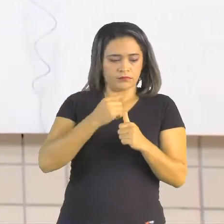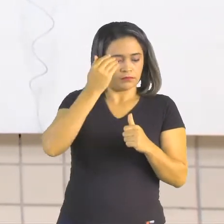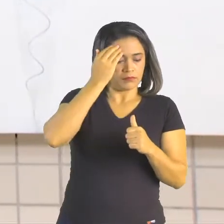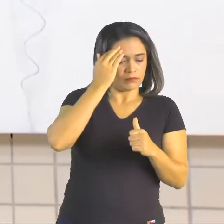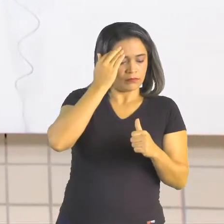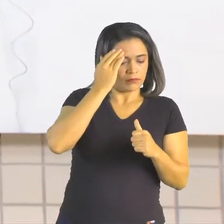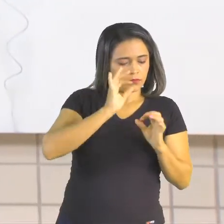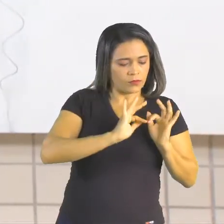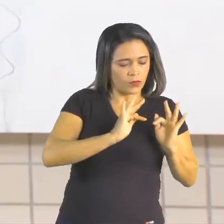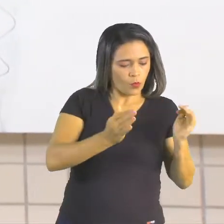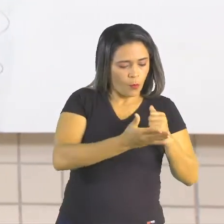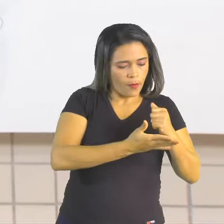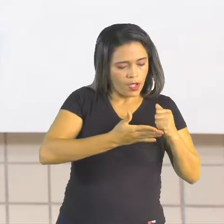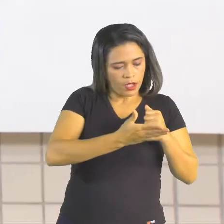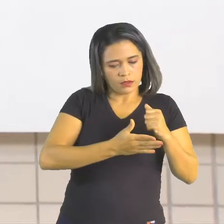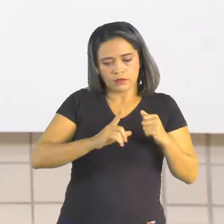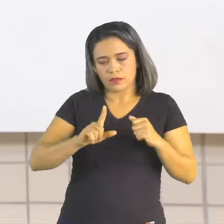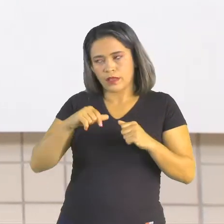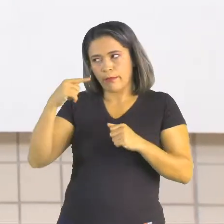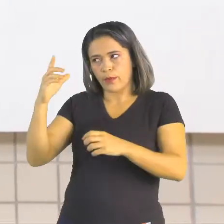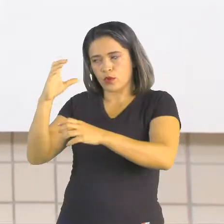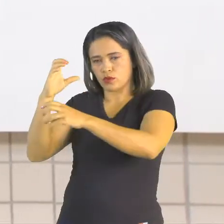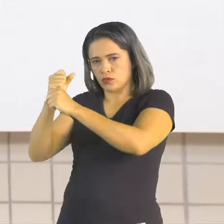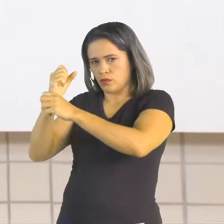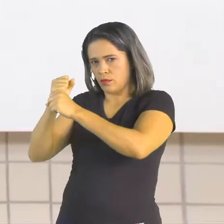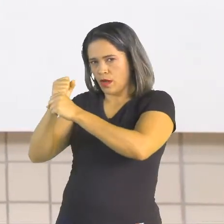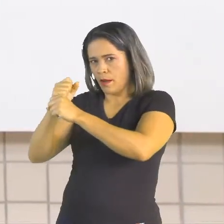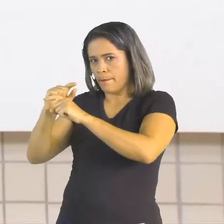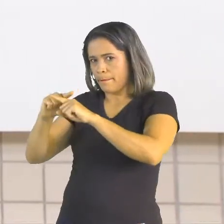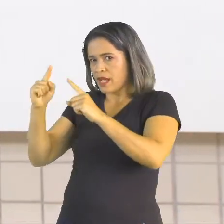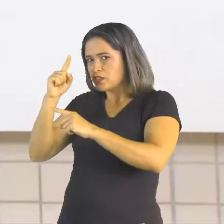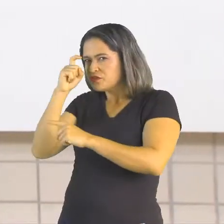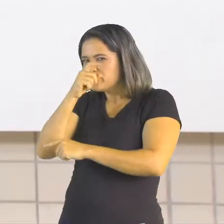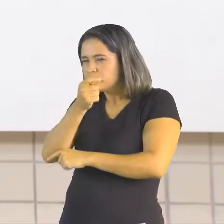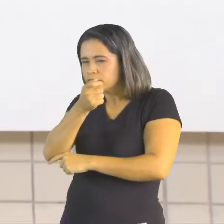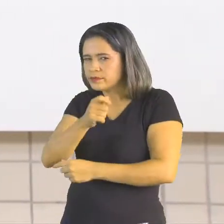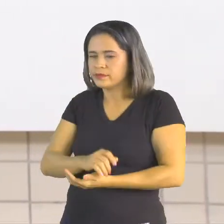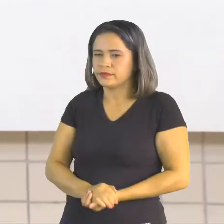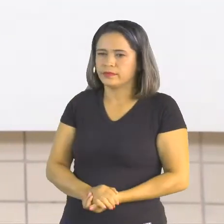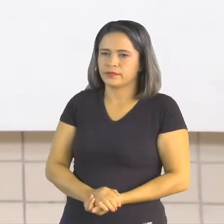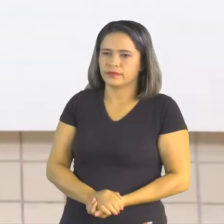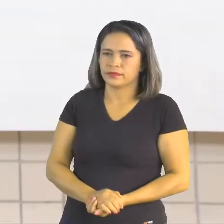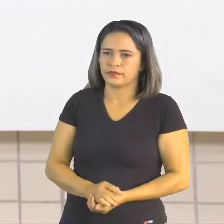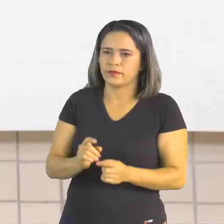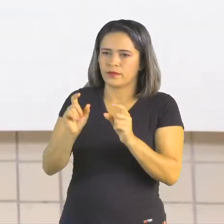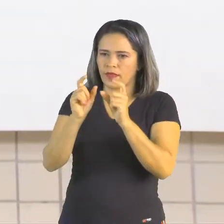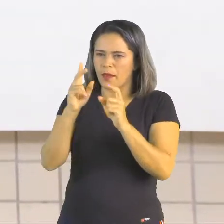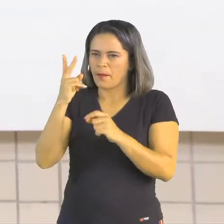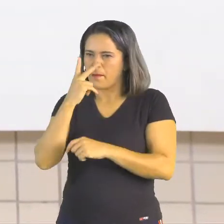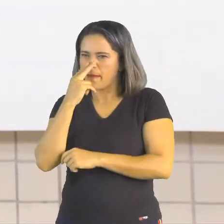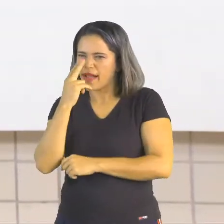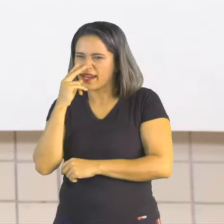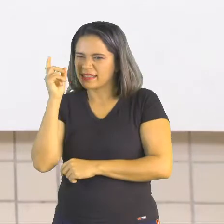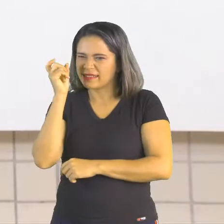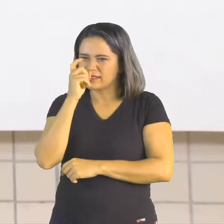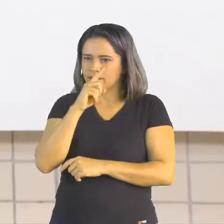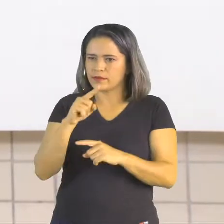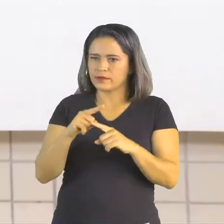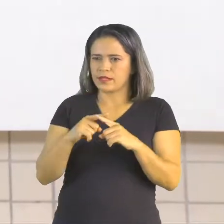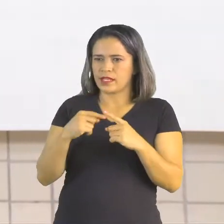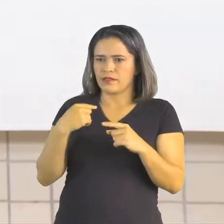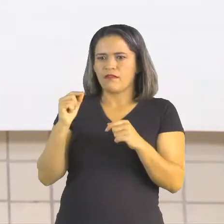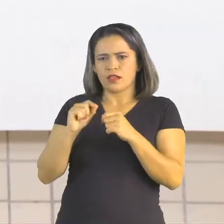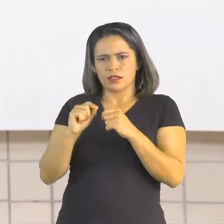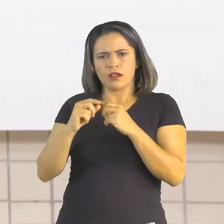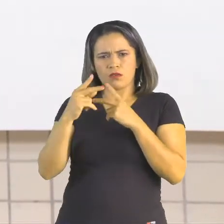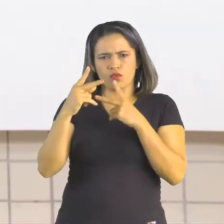para depois tentar fazer uma soma mais complexa. Apesar dessa soma aqui parecer um pouco mais complexa, a gente vai fazer da